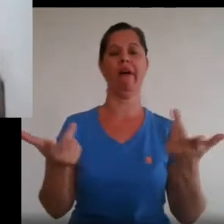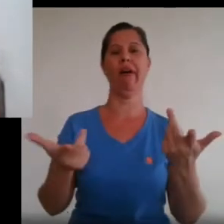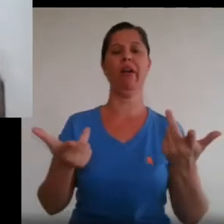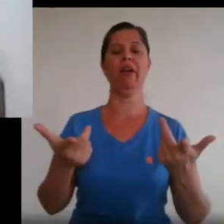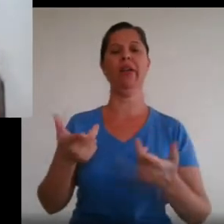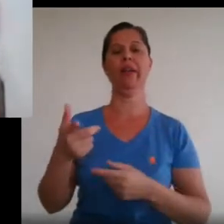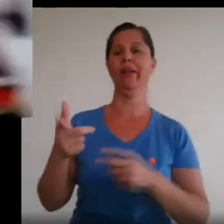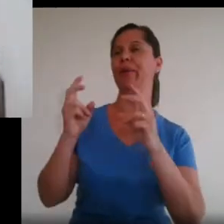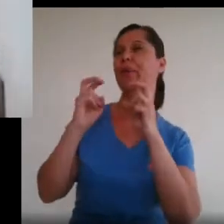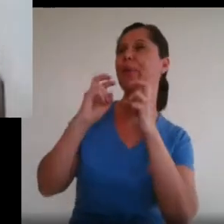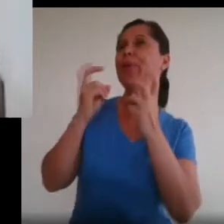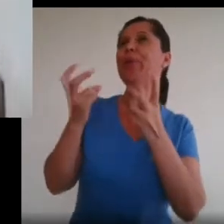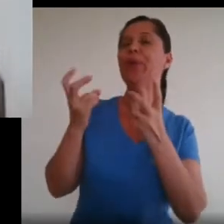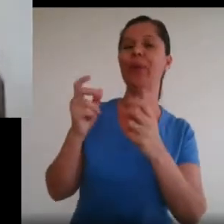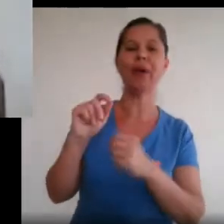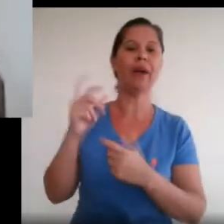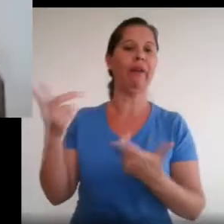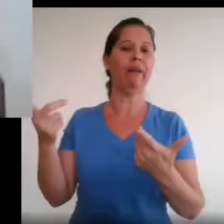fio-fio, né?